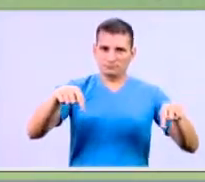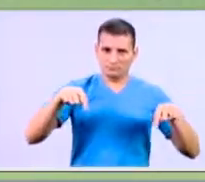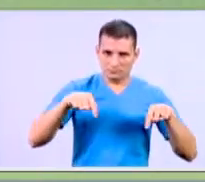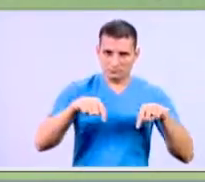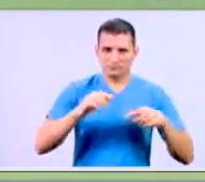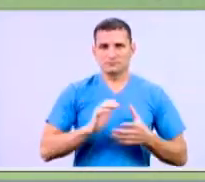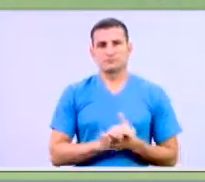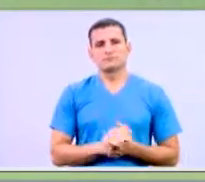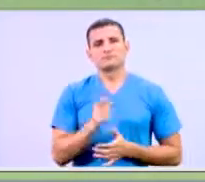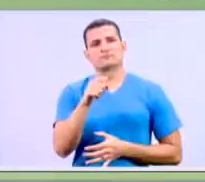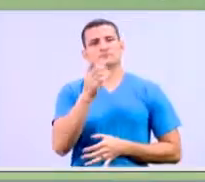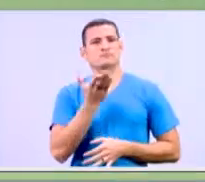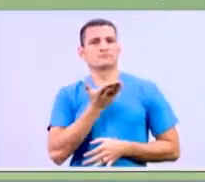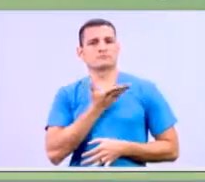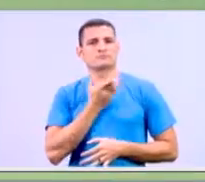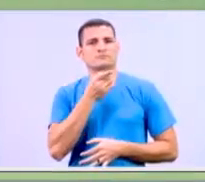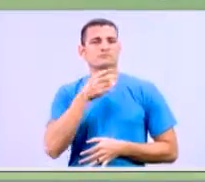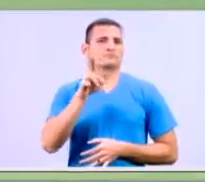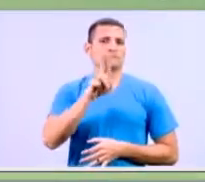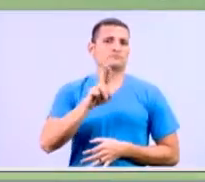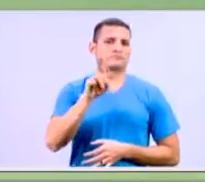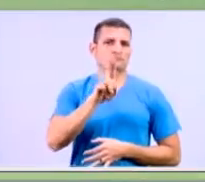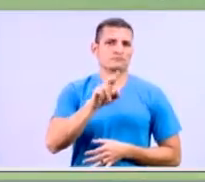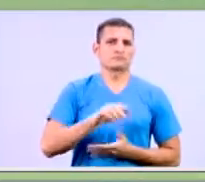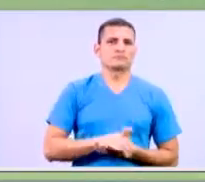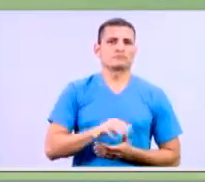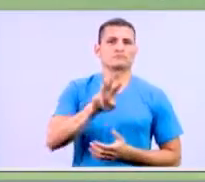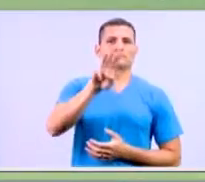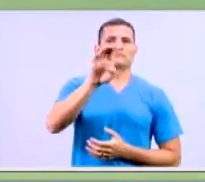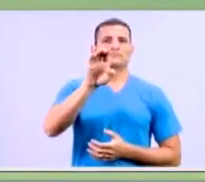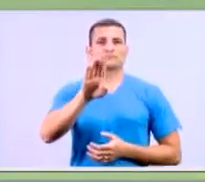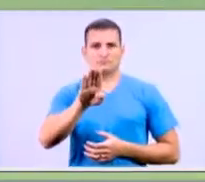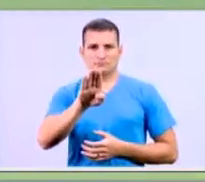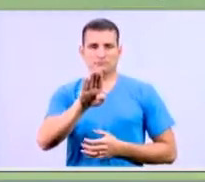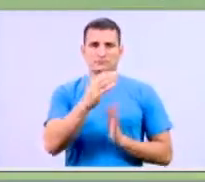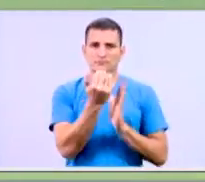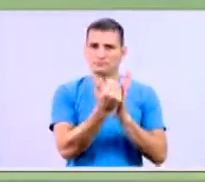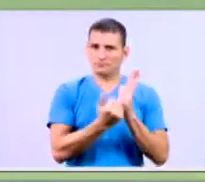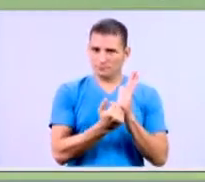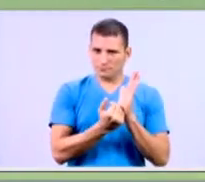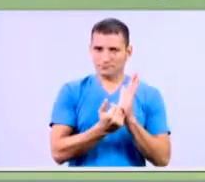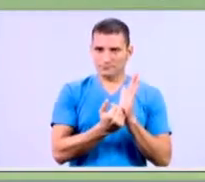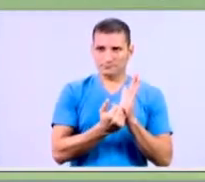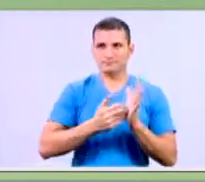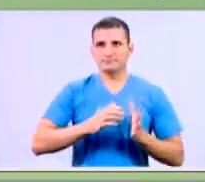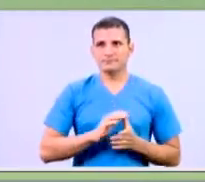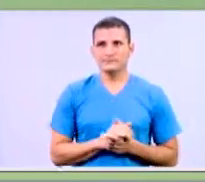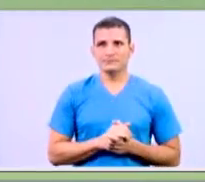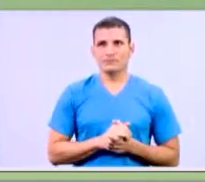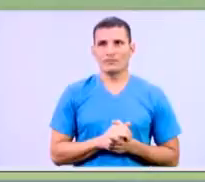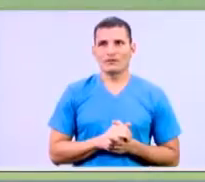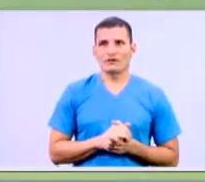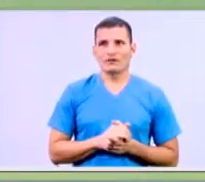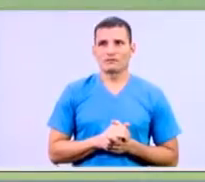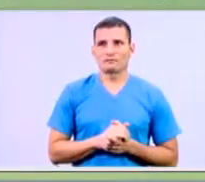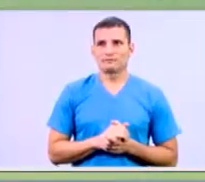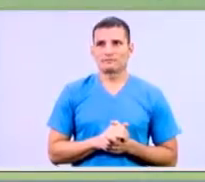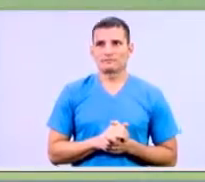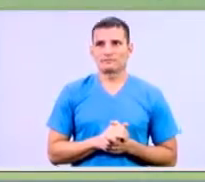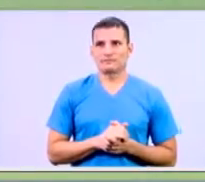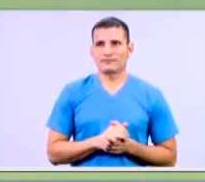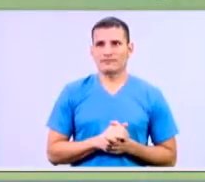Esse colega está utilizando a versão web do programa. Acho que vocês já sabem, né? Acessar lá qual é o endereço mesmo,